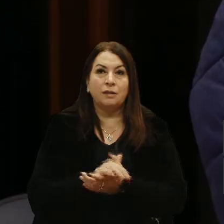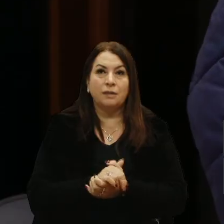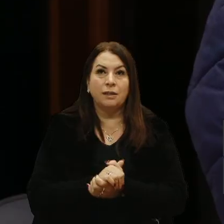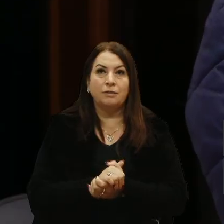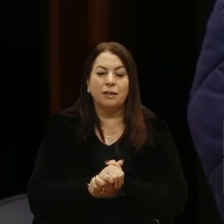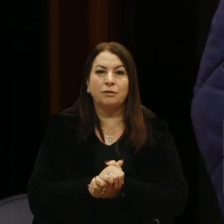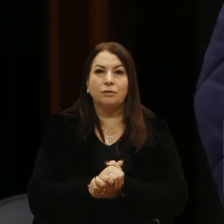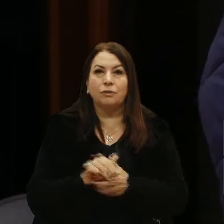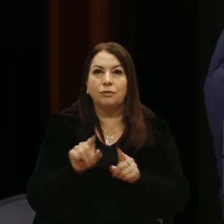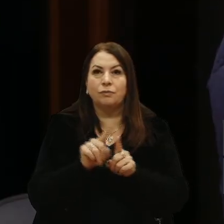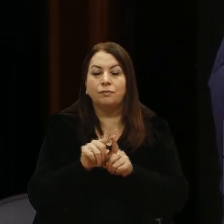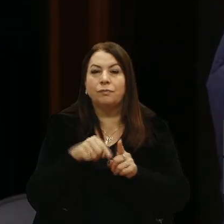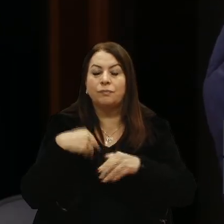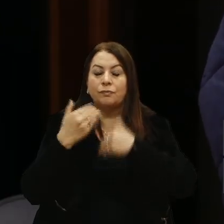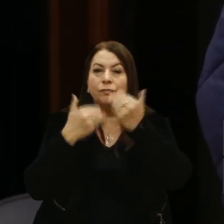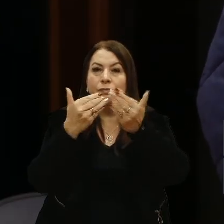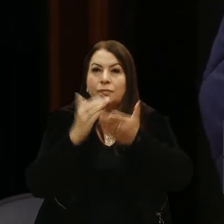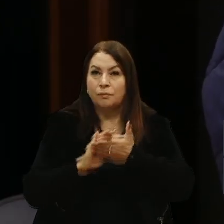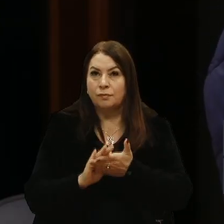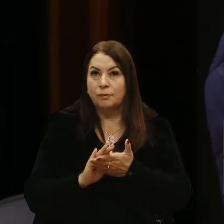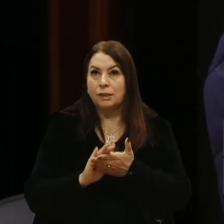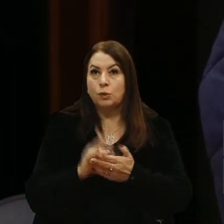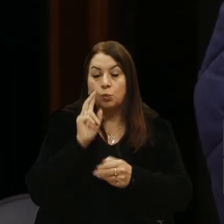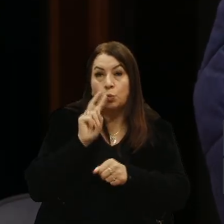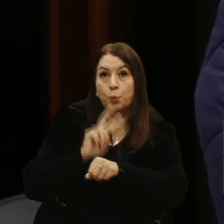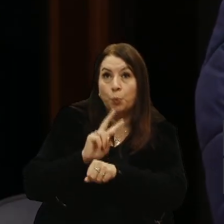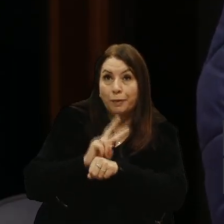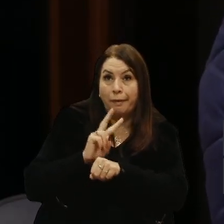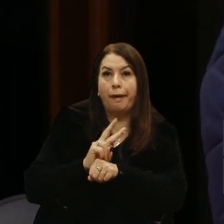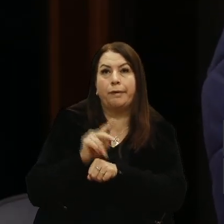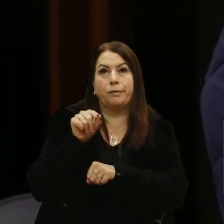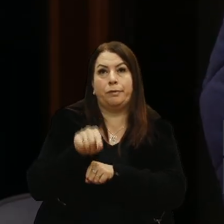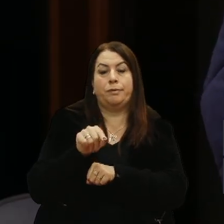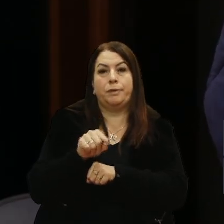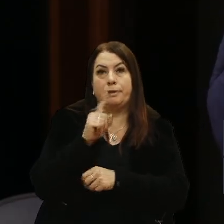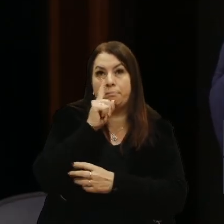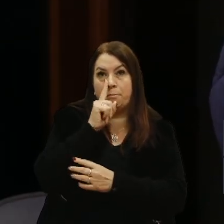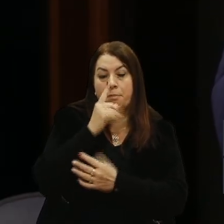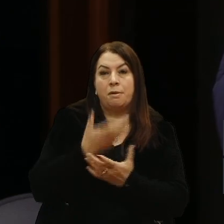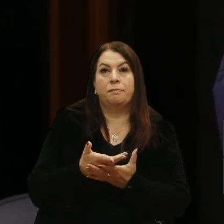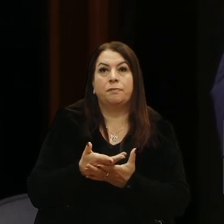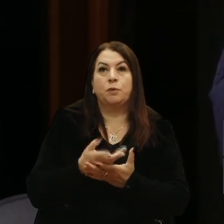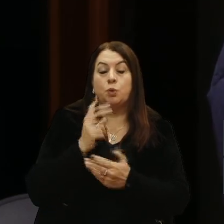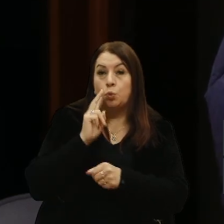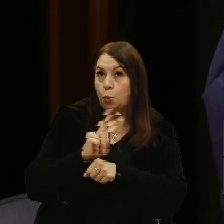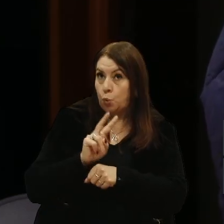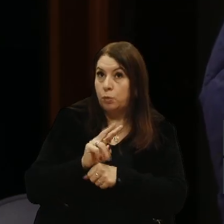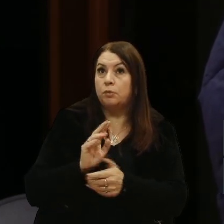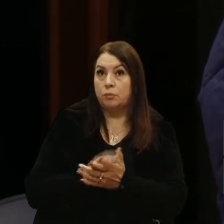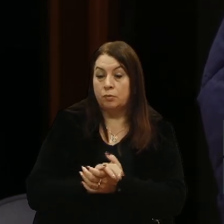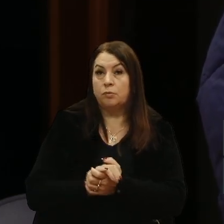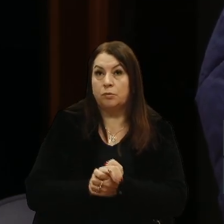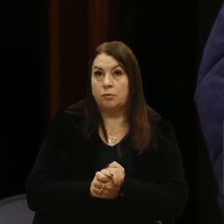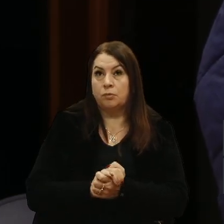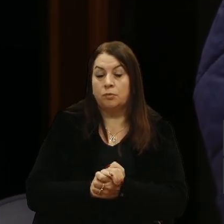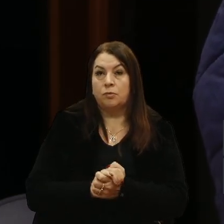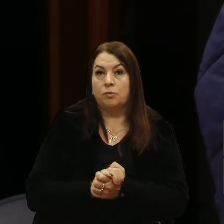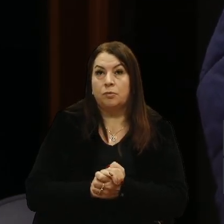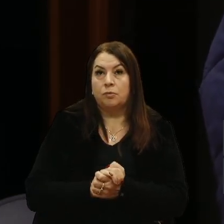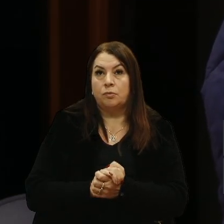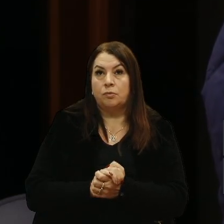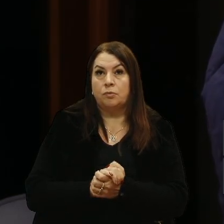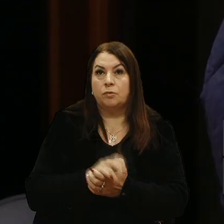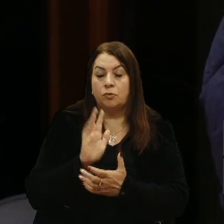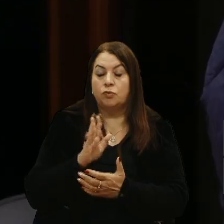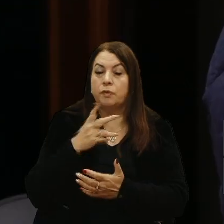cidade, precisamos avançar no cuidado dessas mães que cuidam. Eu já